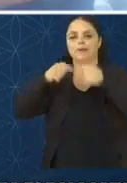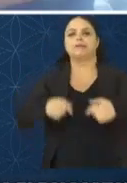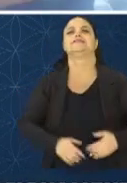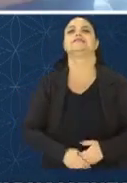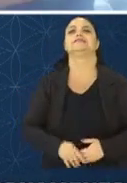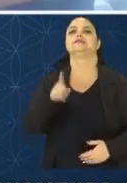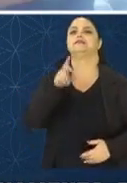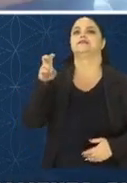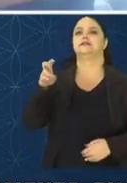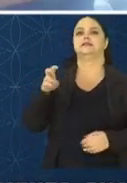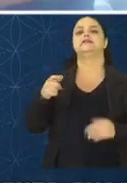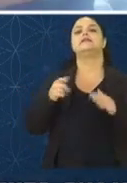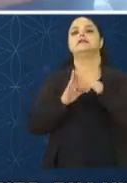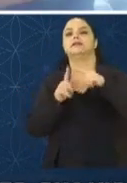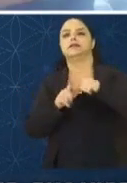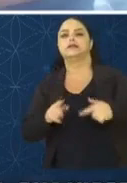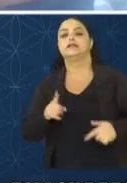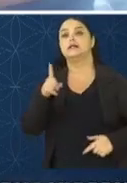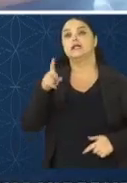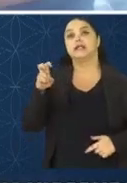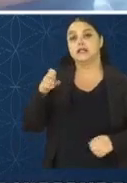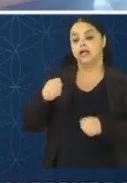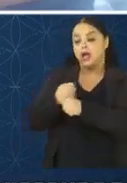a gente está na